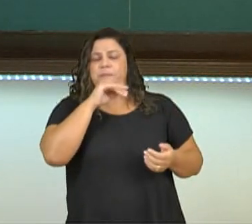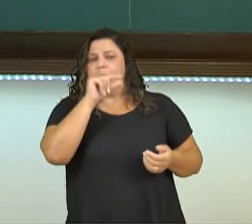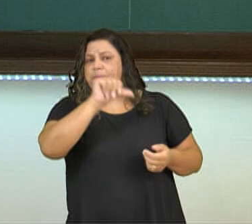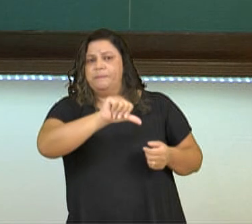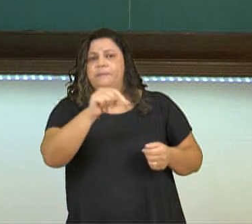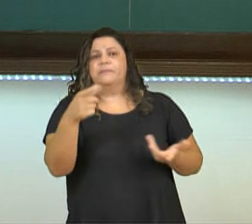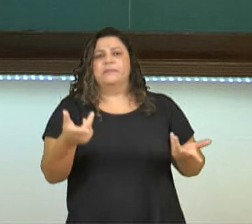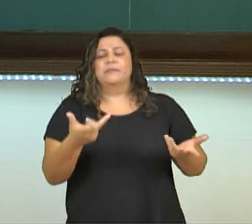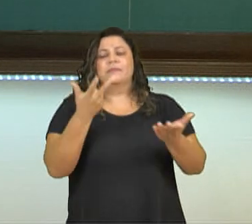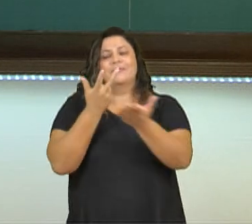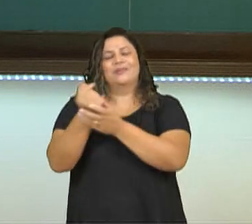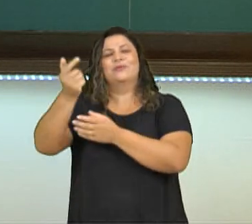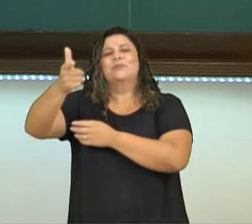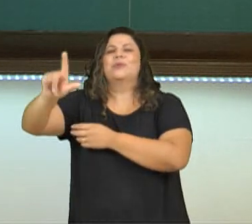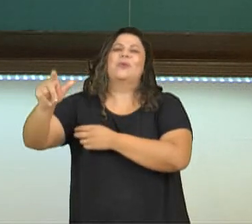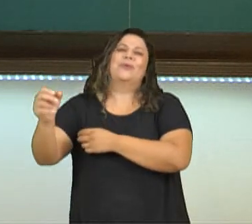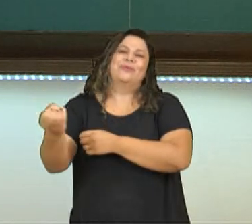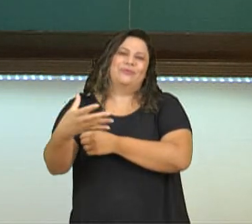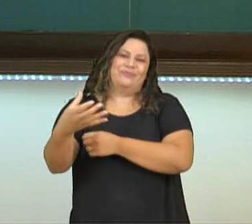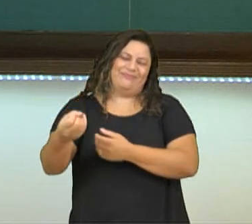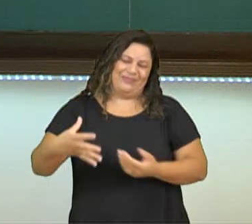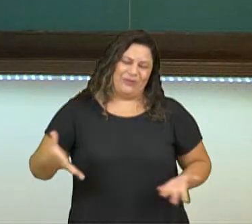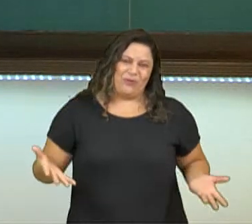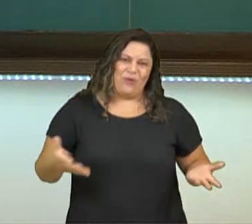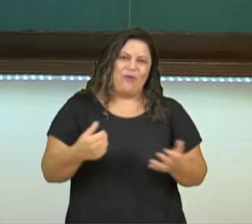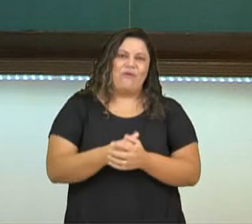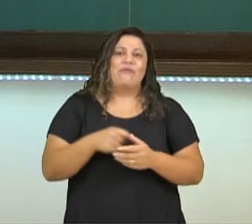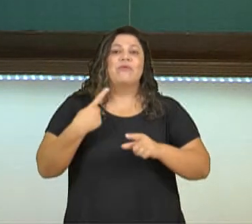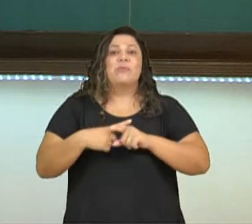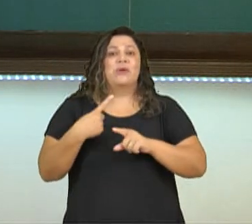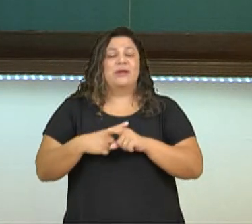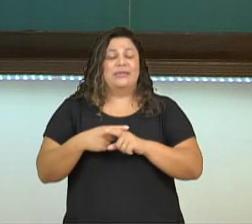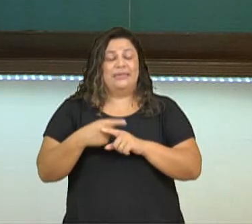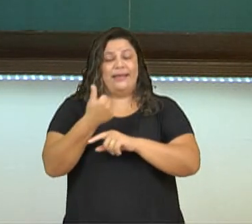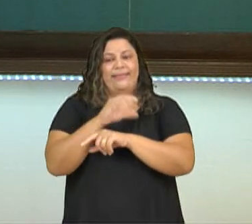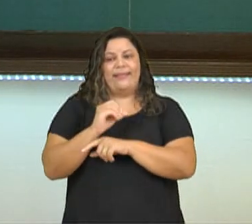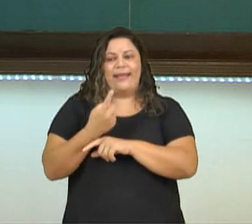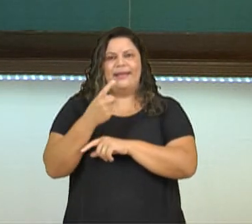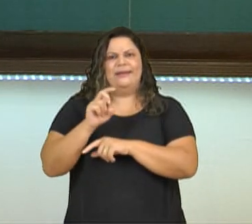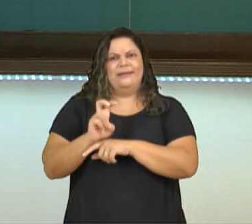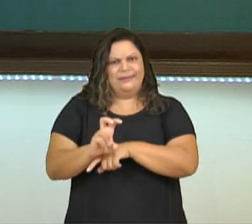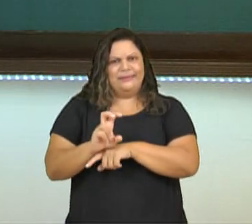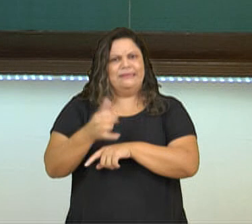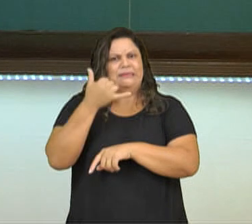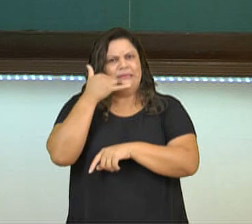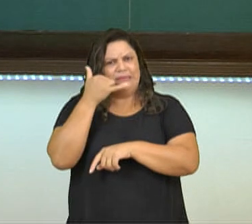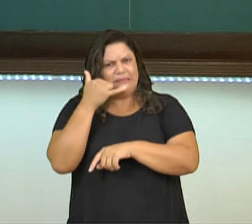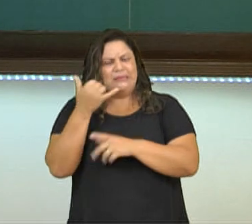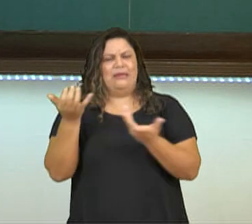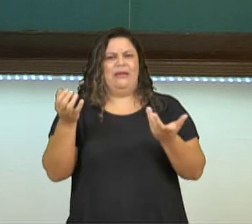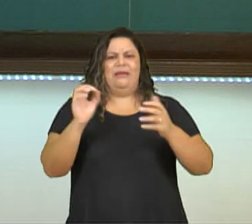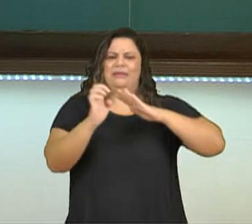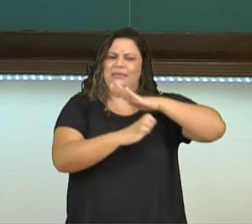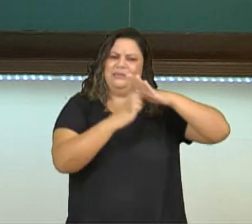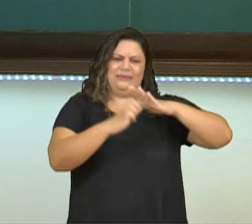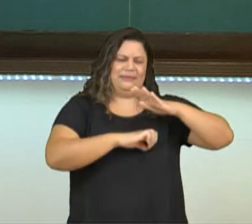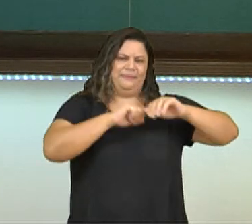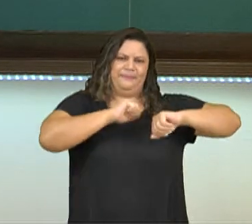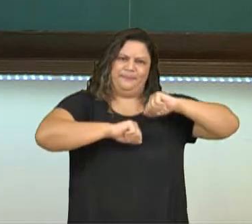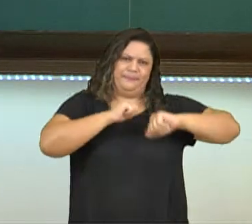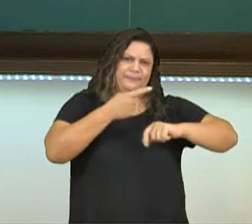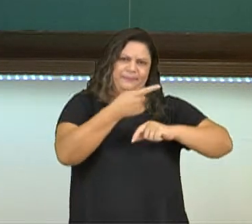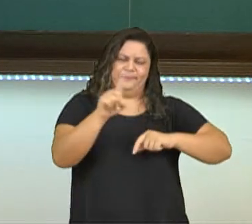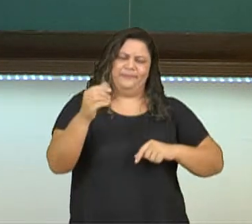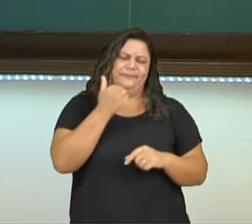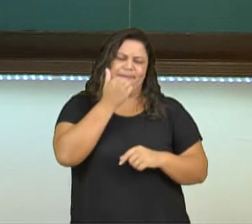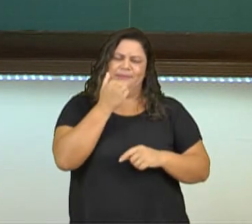você consuma um novo aparelho. Pois se você ficasse 10, 15 anos com o mesmo aparelho, as empresas não ganhariam dinheiro